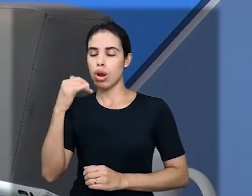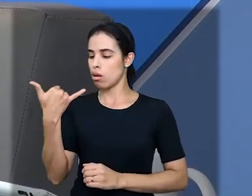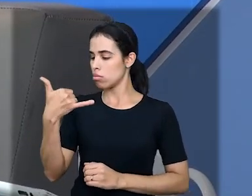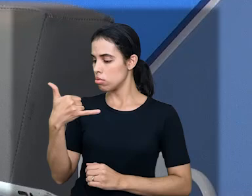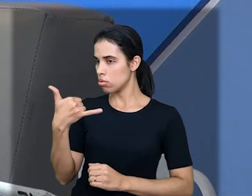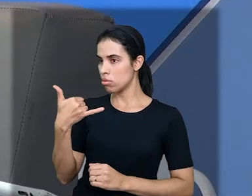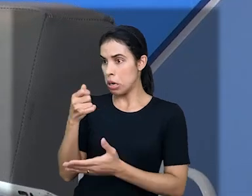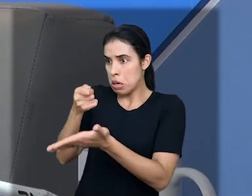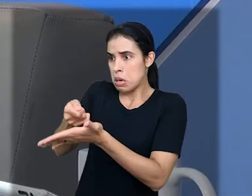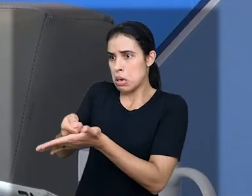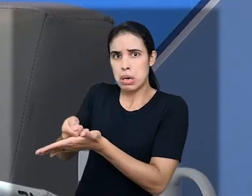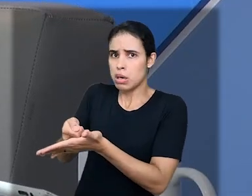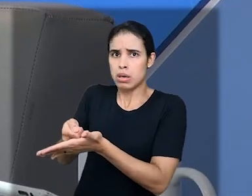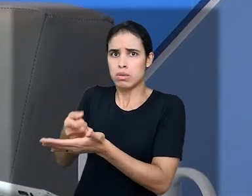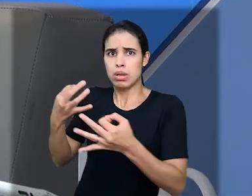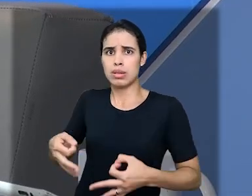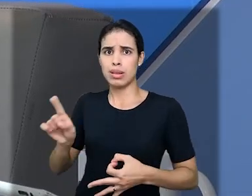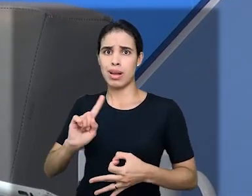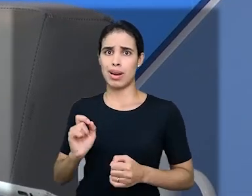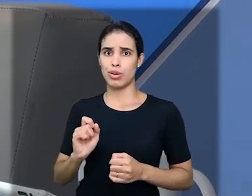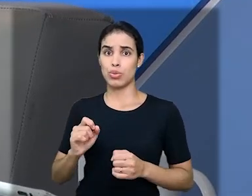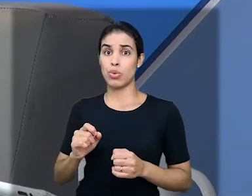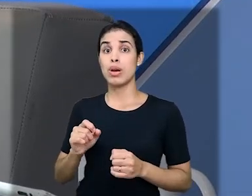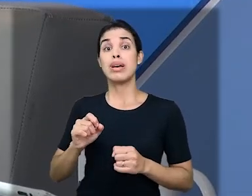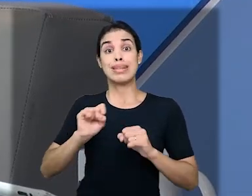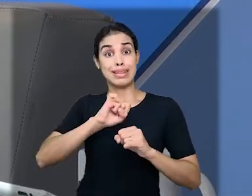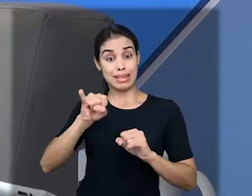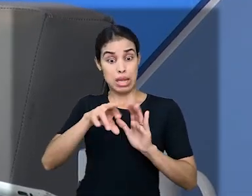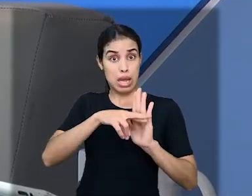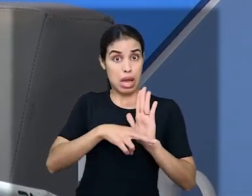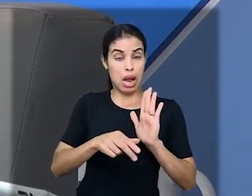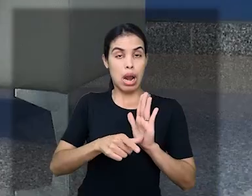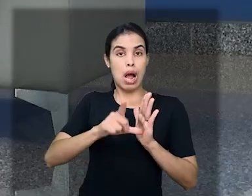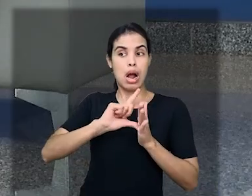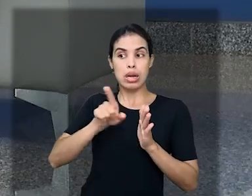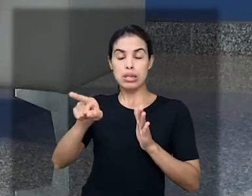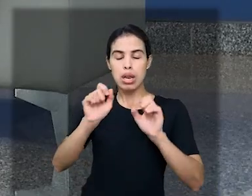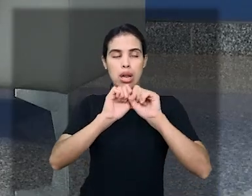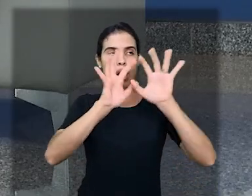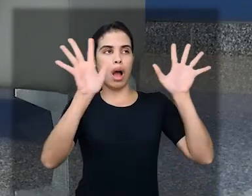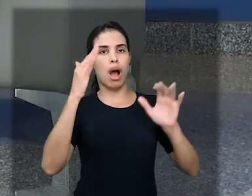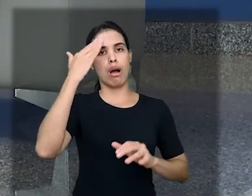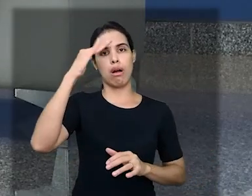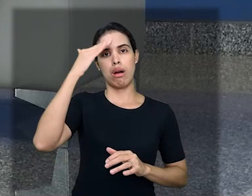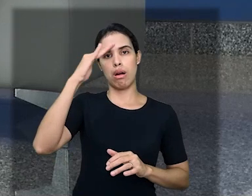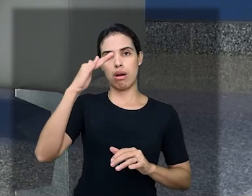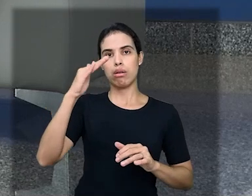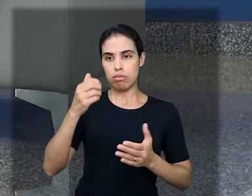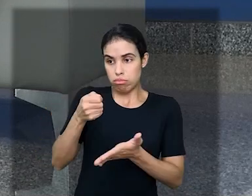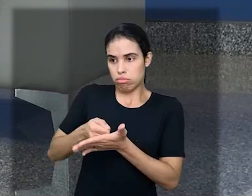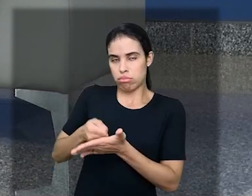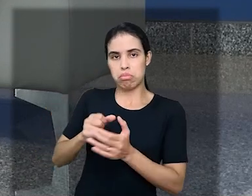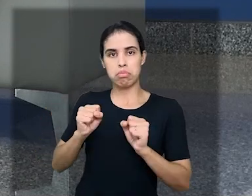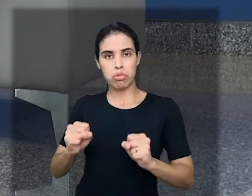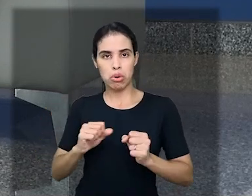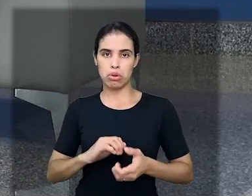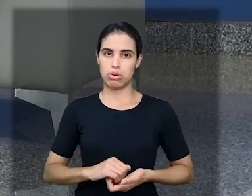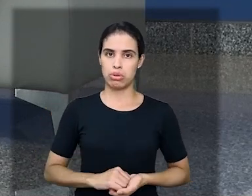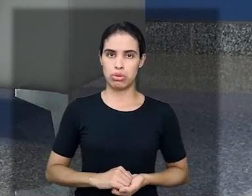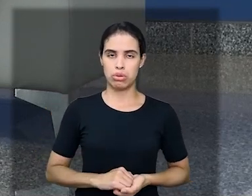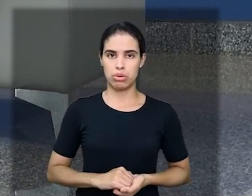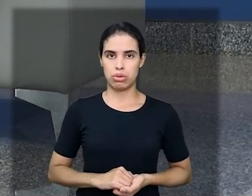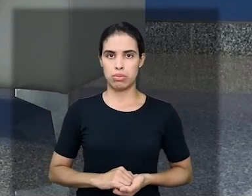momento ele foi orientado para não tomar aquela conduta naquele ambiente. Então, o poder diretivo